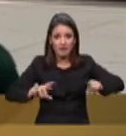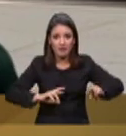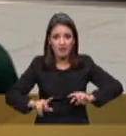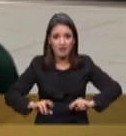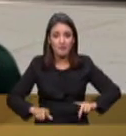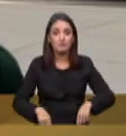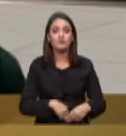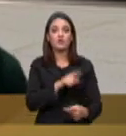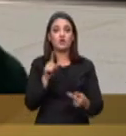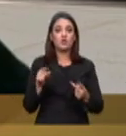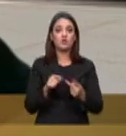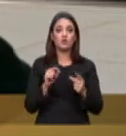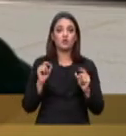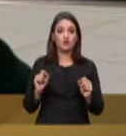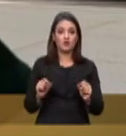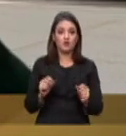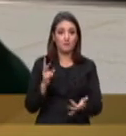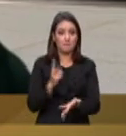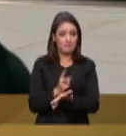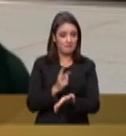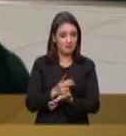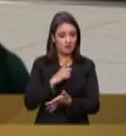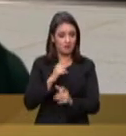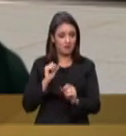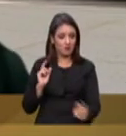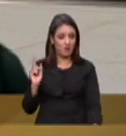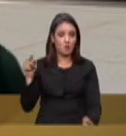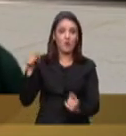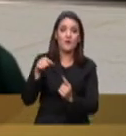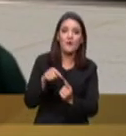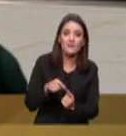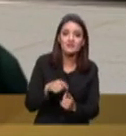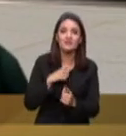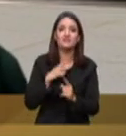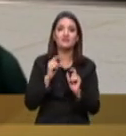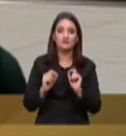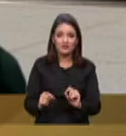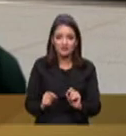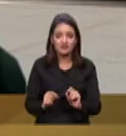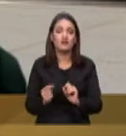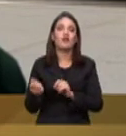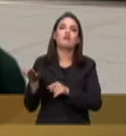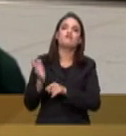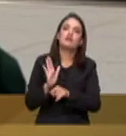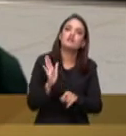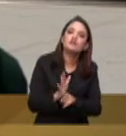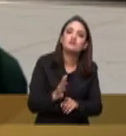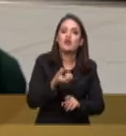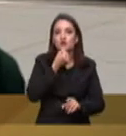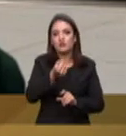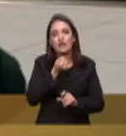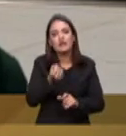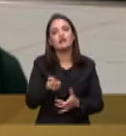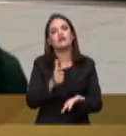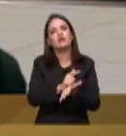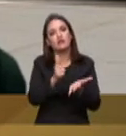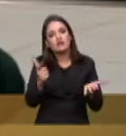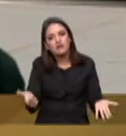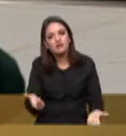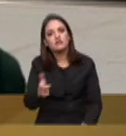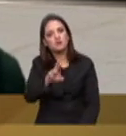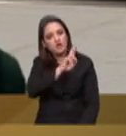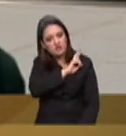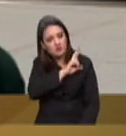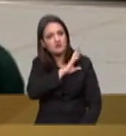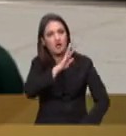que essa definição, por mais que tenha o objetivo de prestigiar o jornalismo profissional, responsável, que aqui